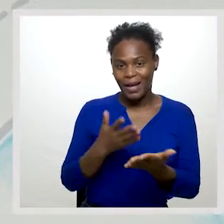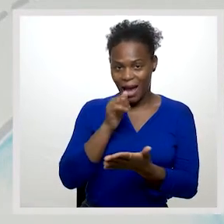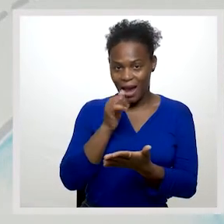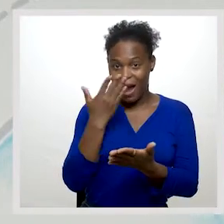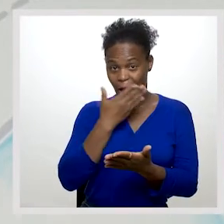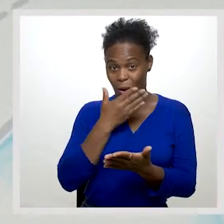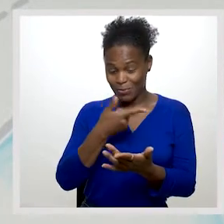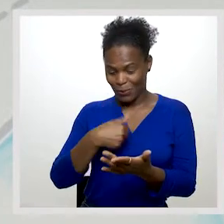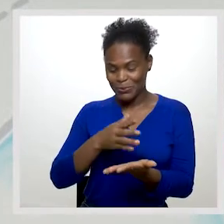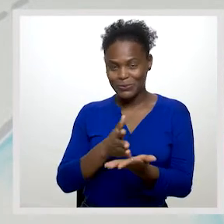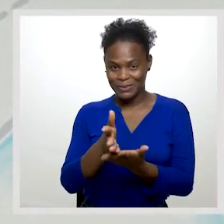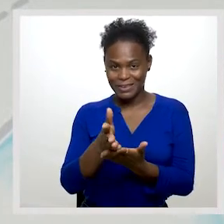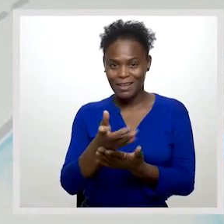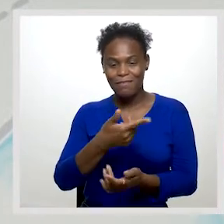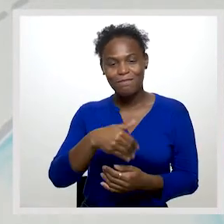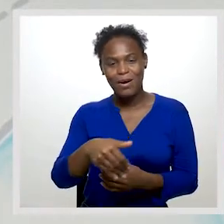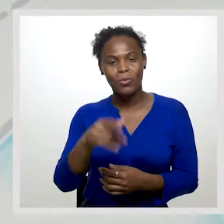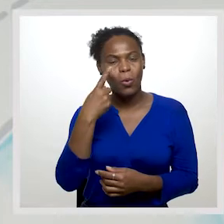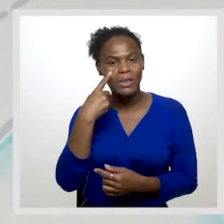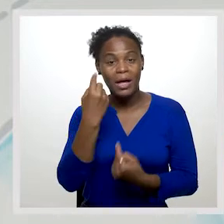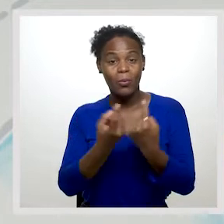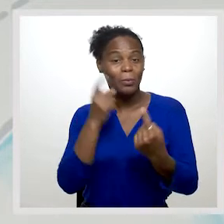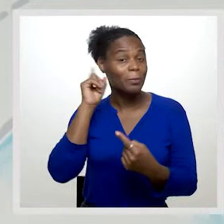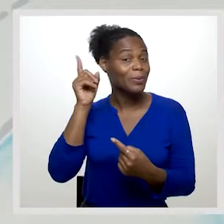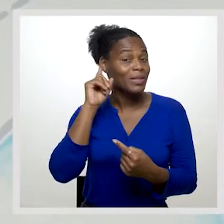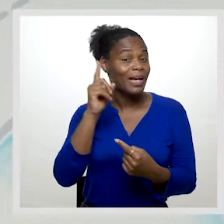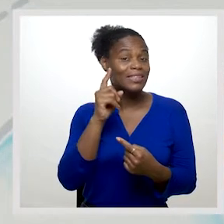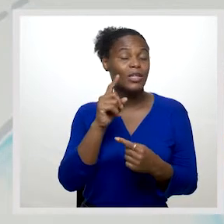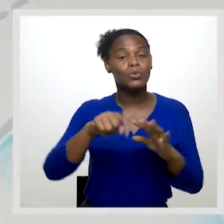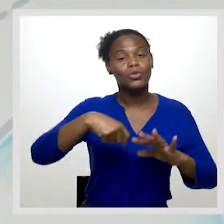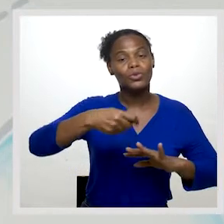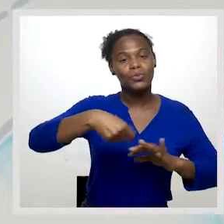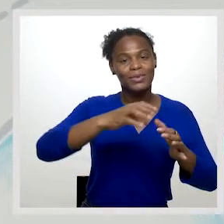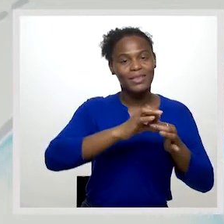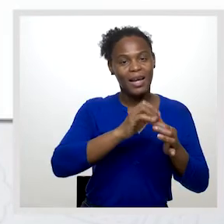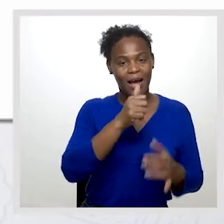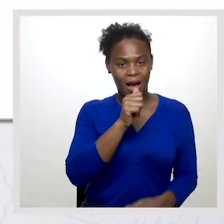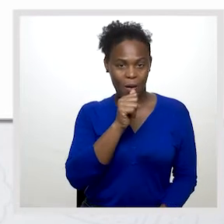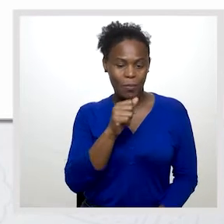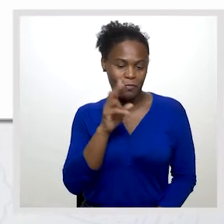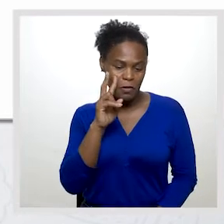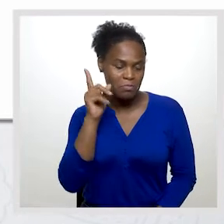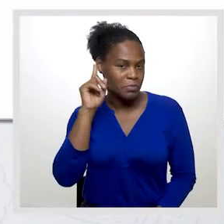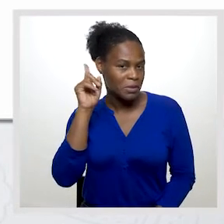nossa aula, vamos conhecer algumas importâncias dos recursos hídricos.